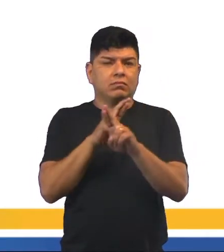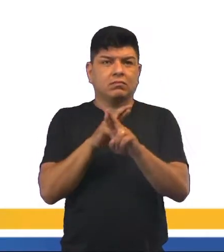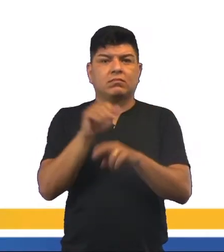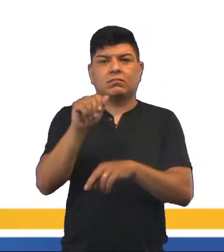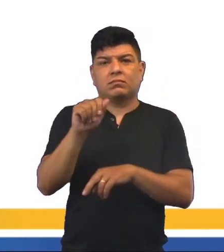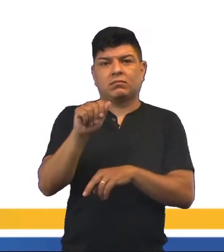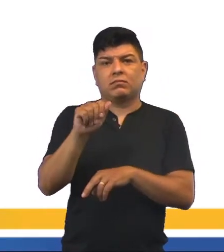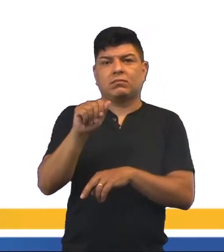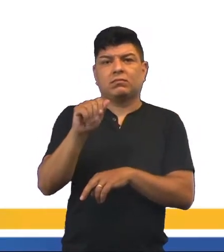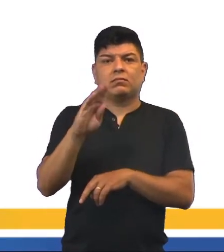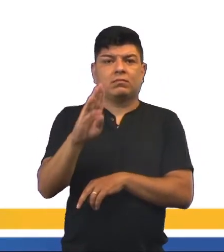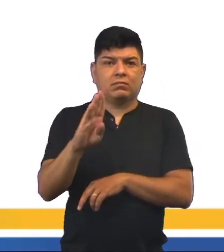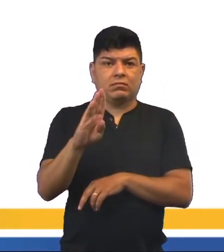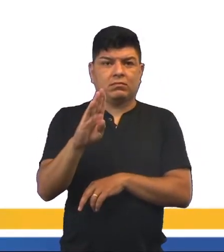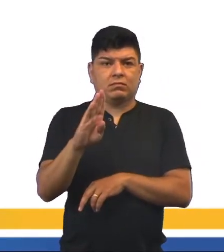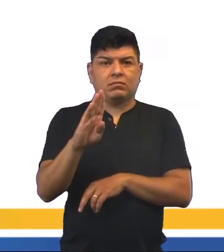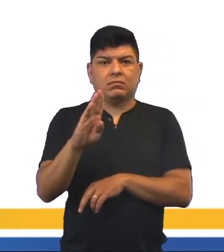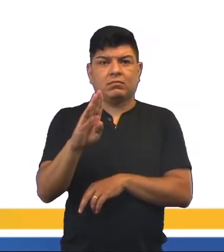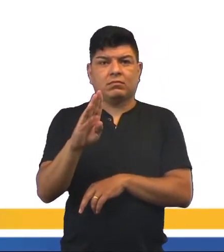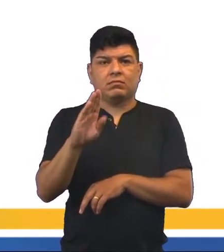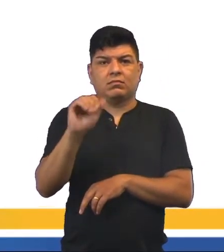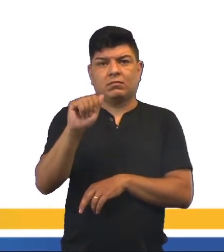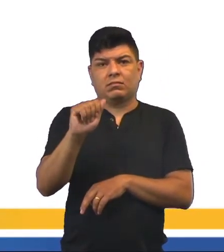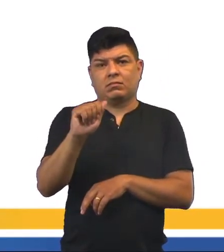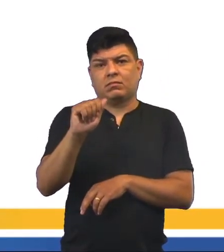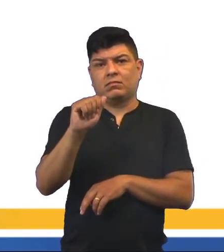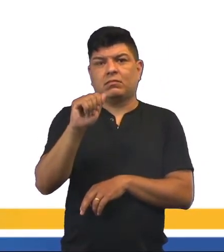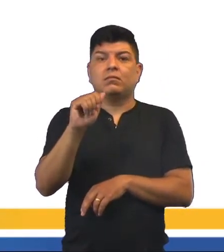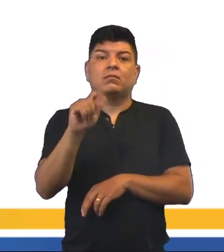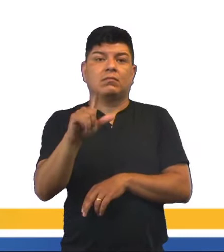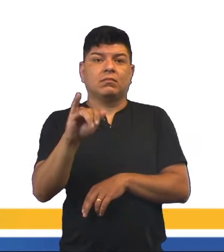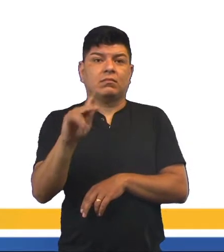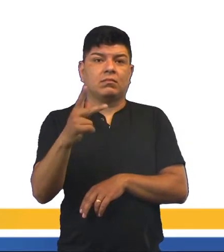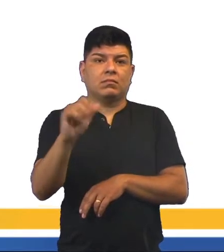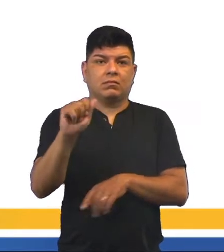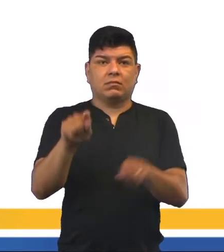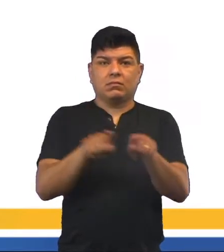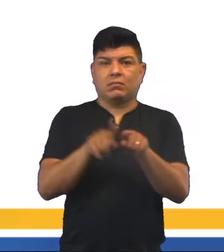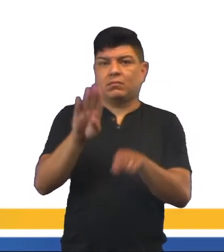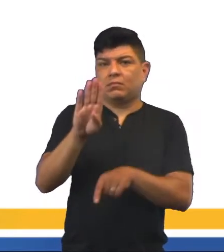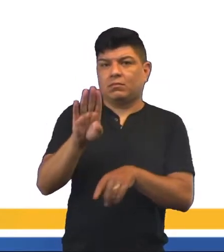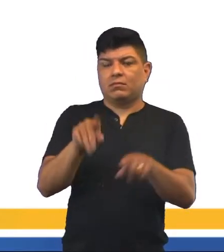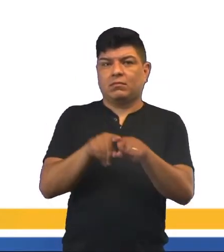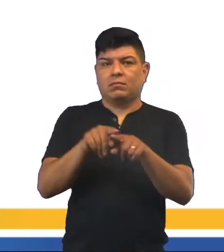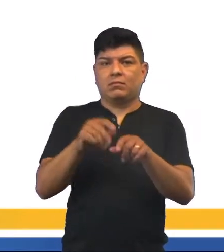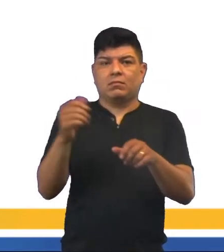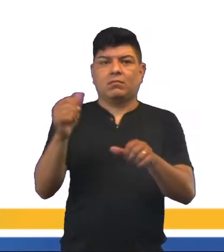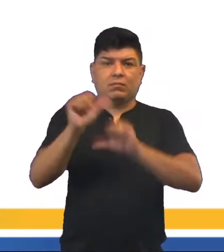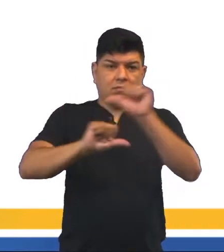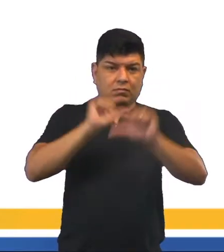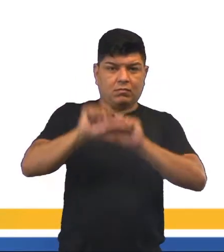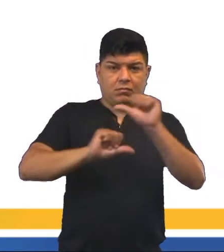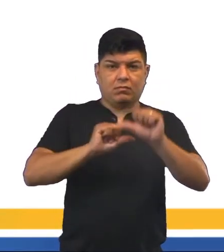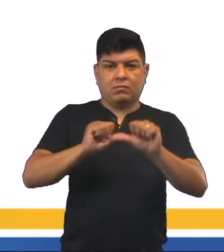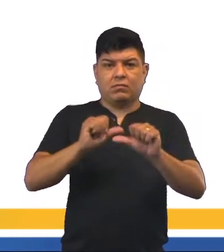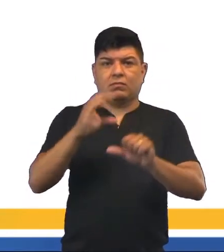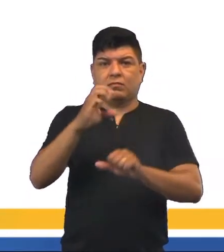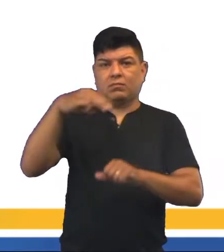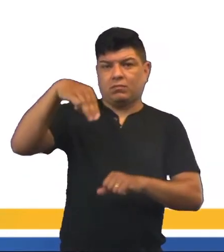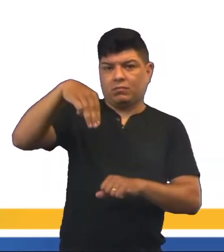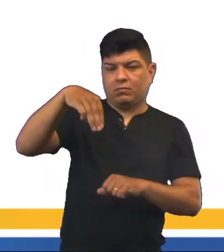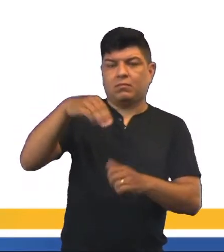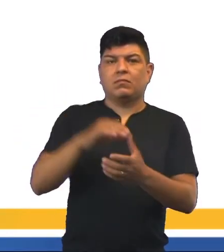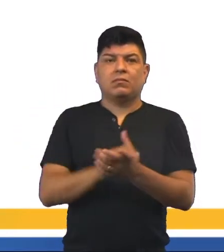ó, AB, o segmento AB sobre o segmento A linha, B linha, quando eu troco, né, pelo valor em centímetros da